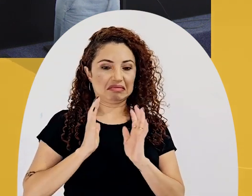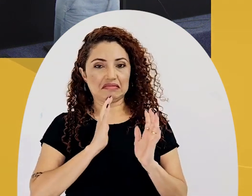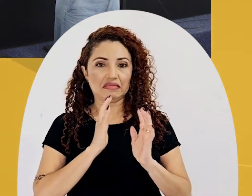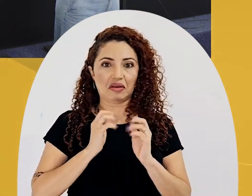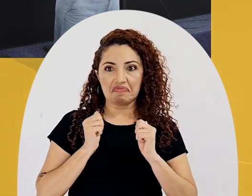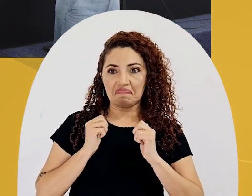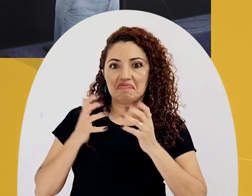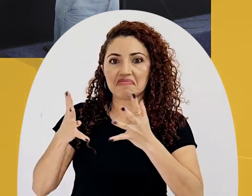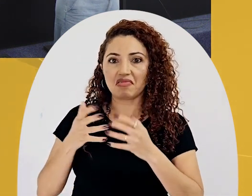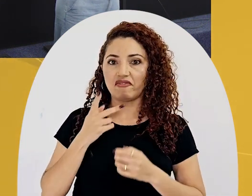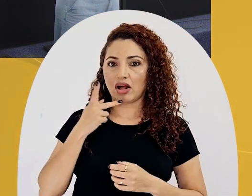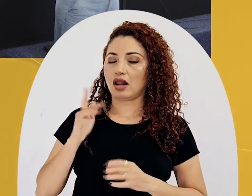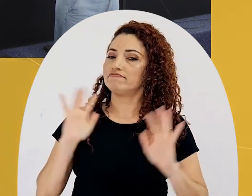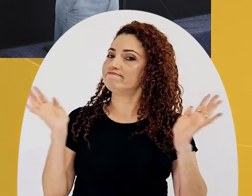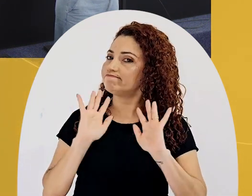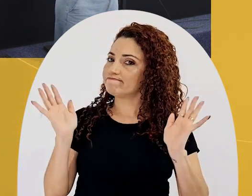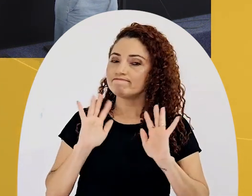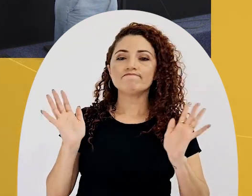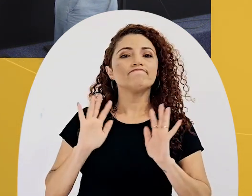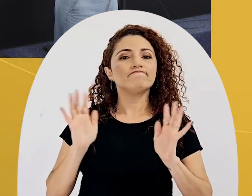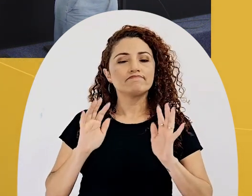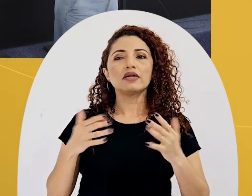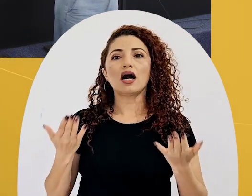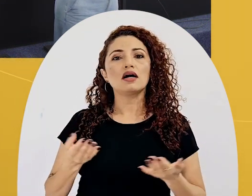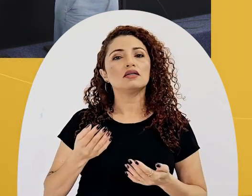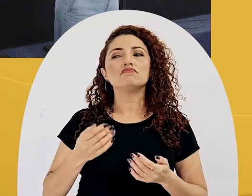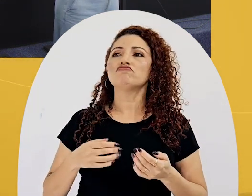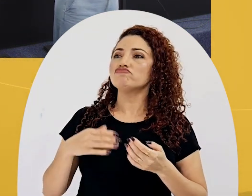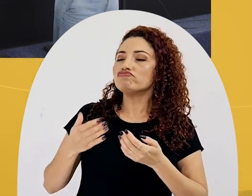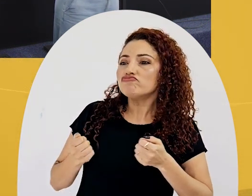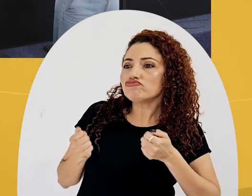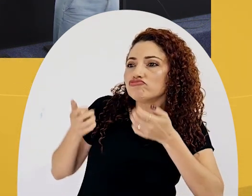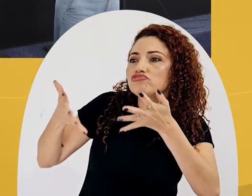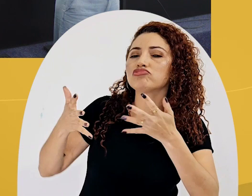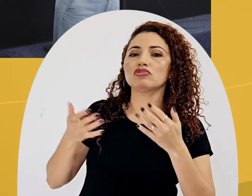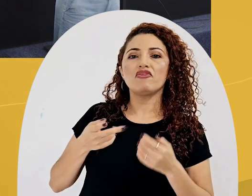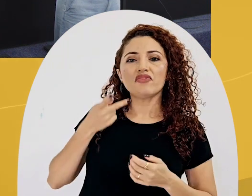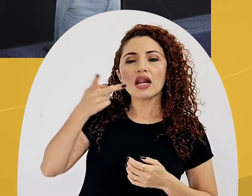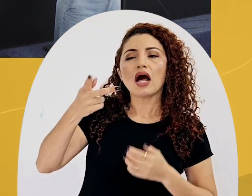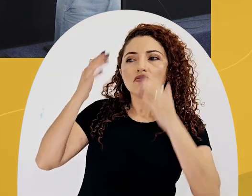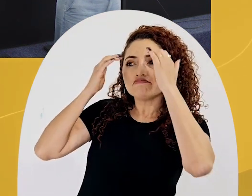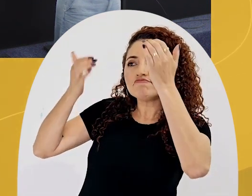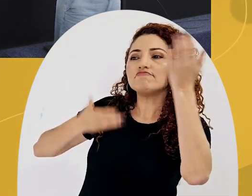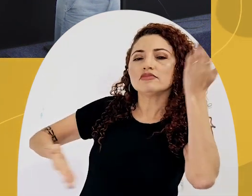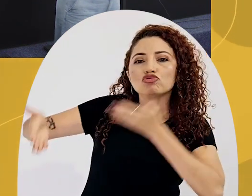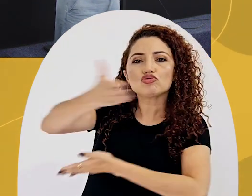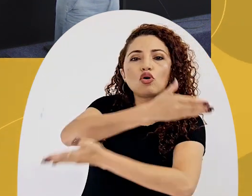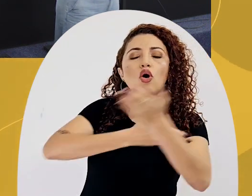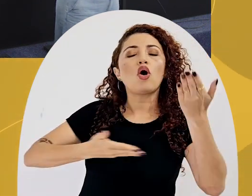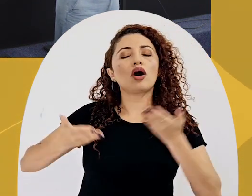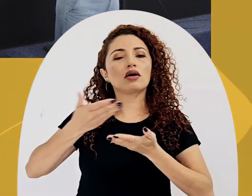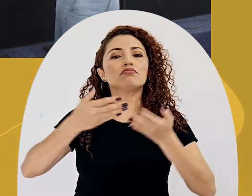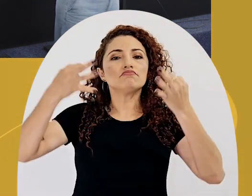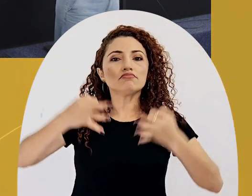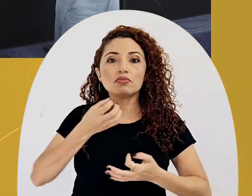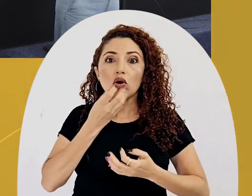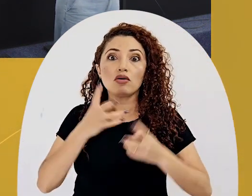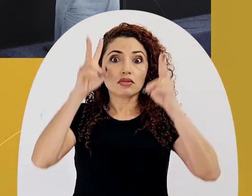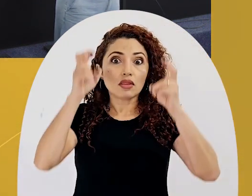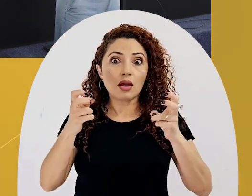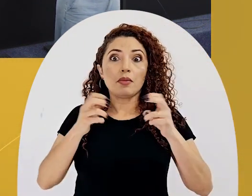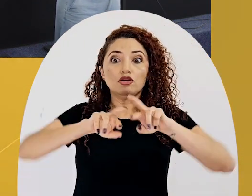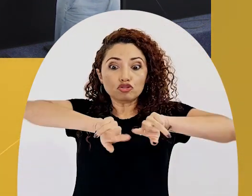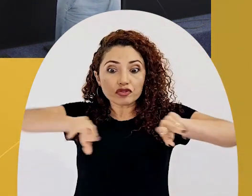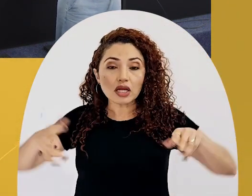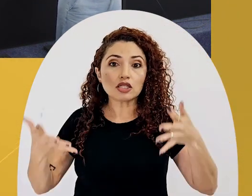esse ambiente de troca saudável e positivo para todo mundo nesse tema de diversidade e inclusão, que é um tema tão importante, é o que a gente vai